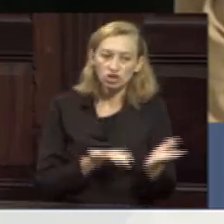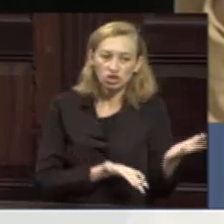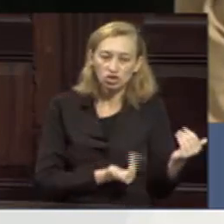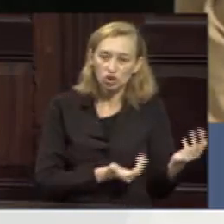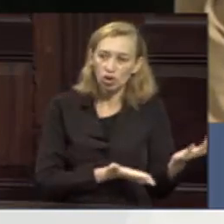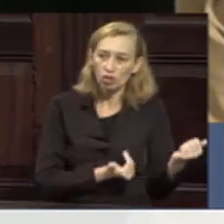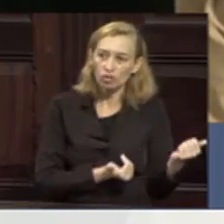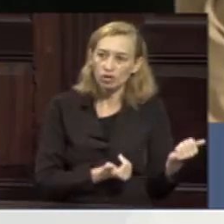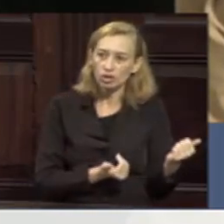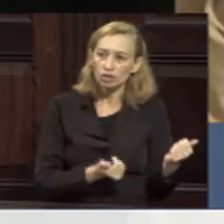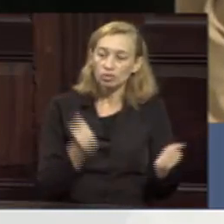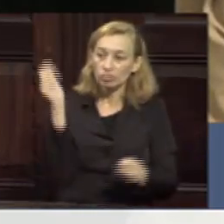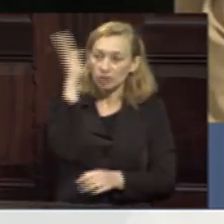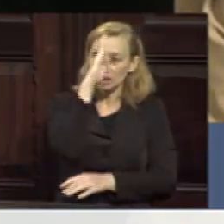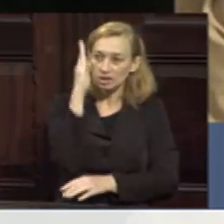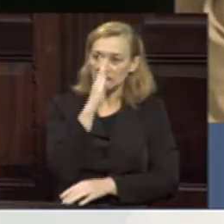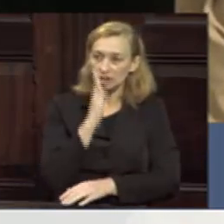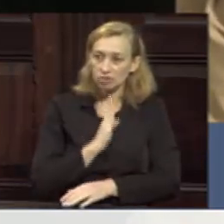no Brasil.